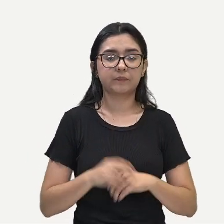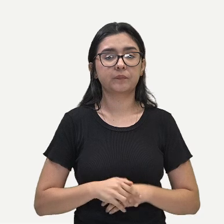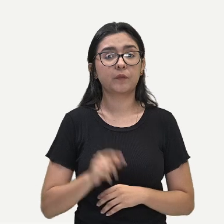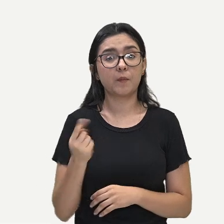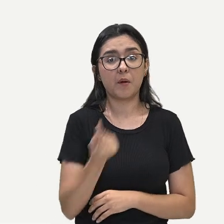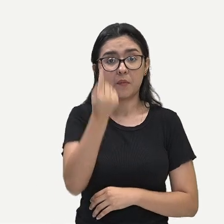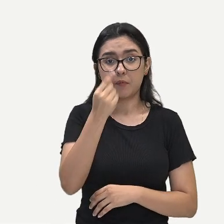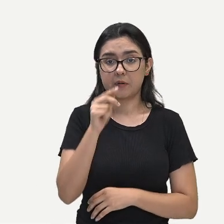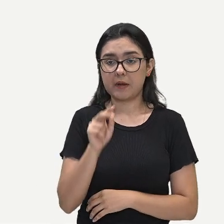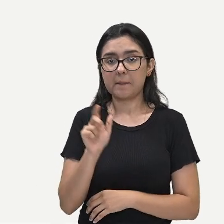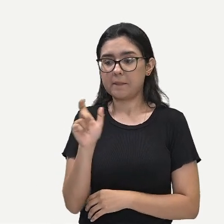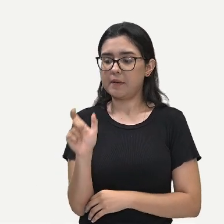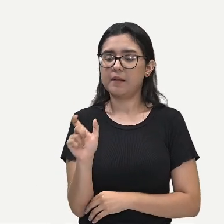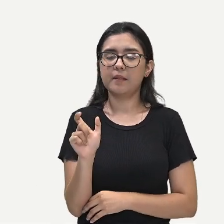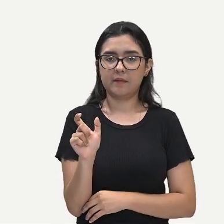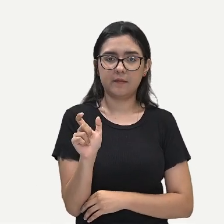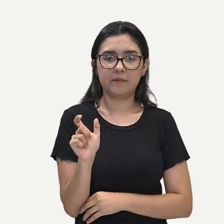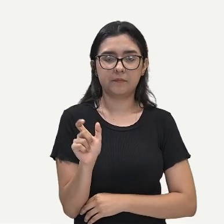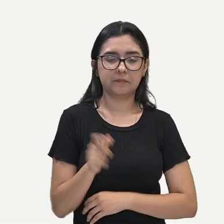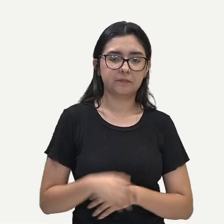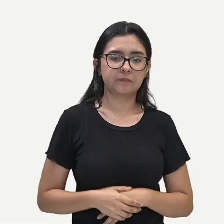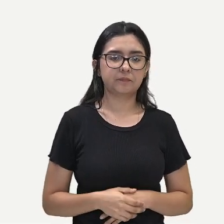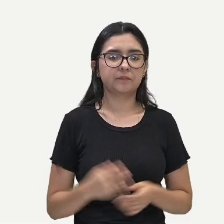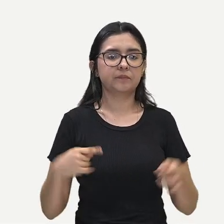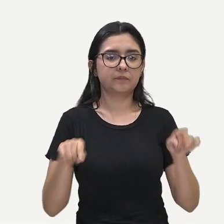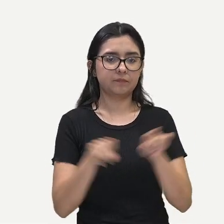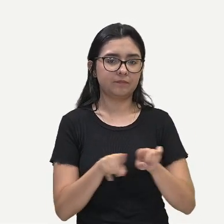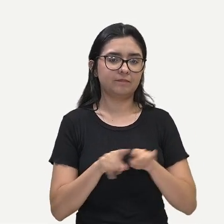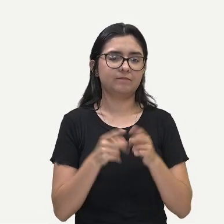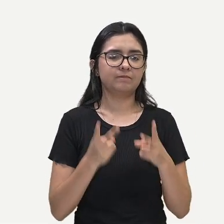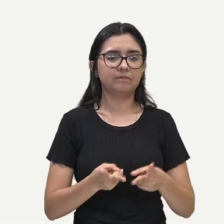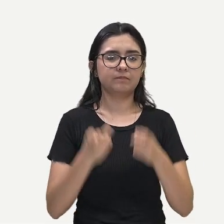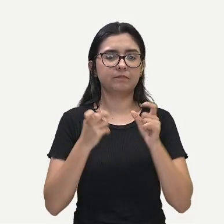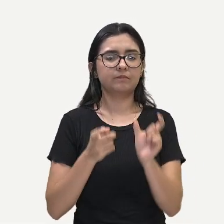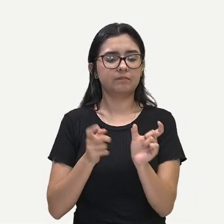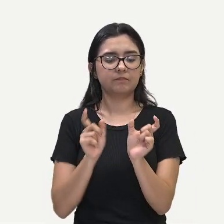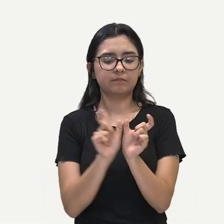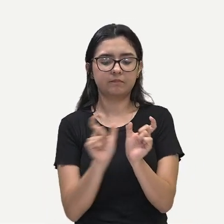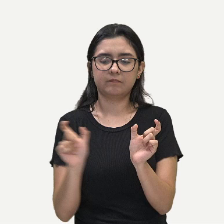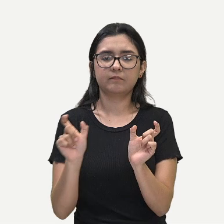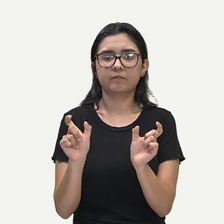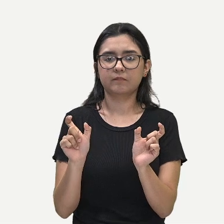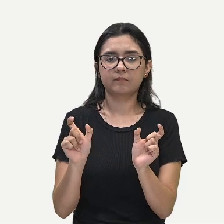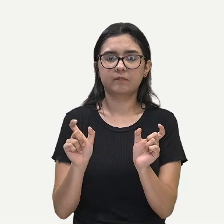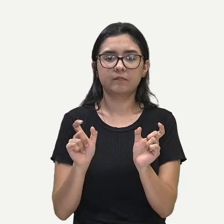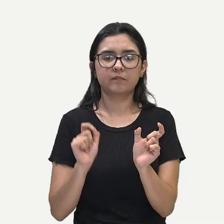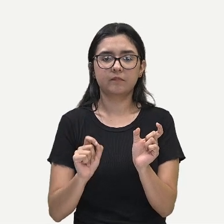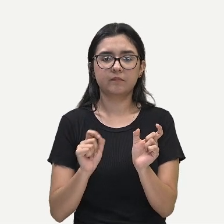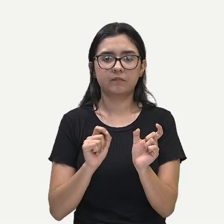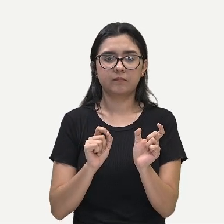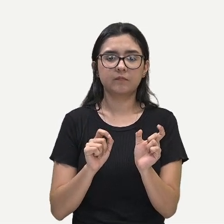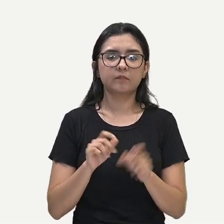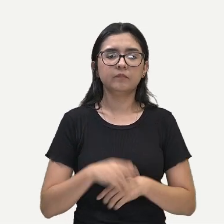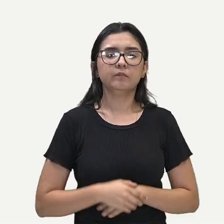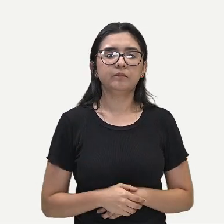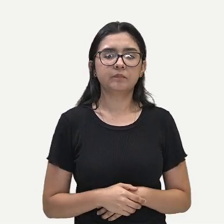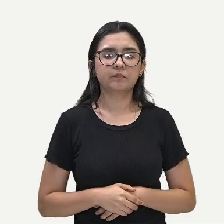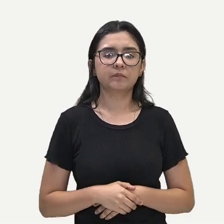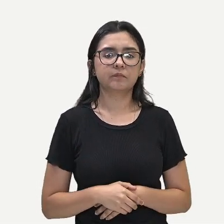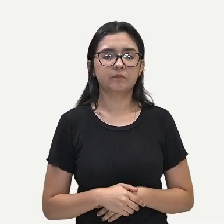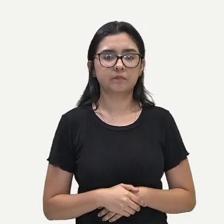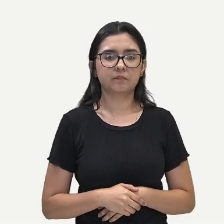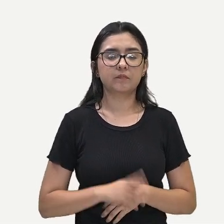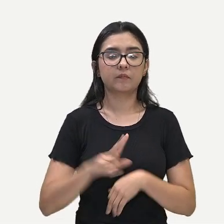21. A mesma coisinha dividida aqui, esse ezinho se transformou em i e a gente